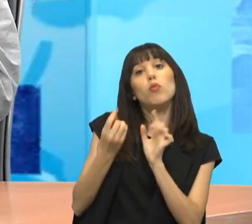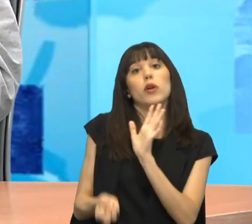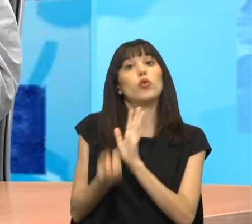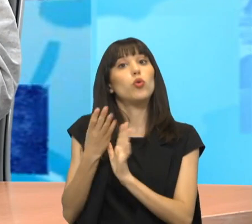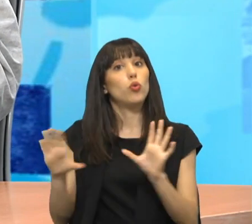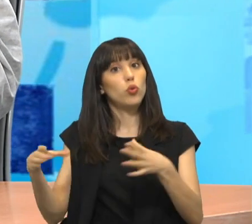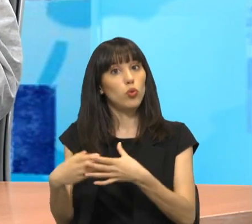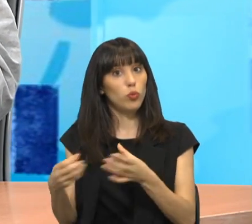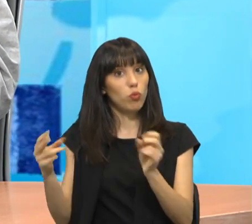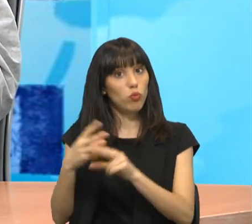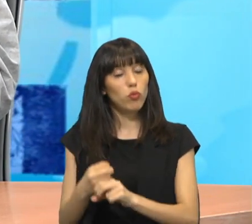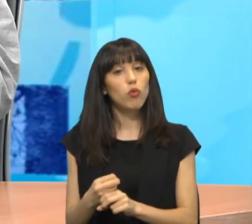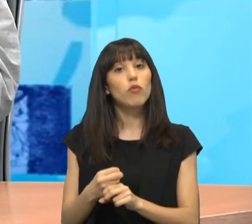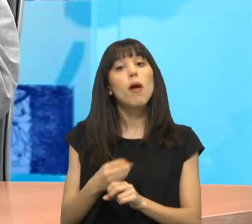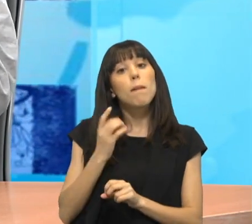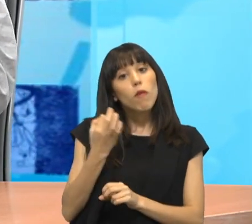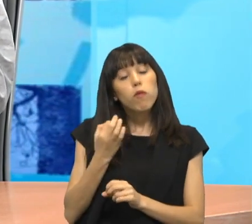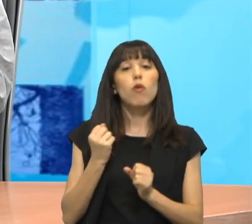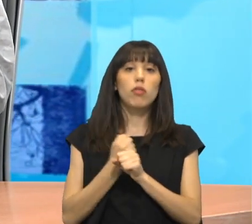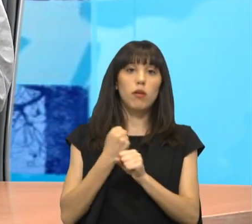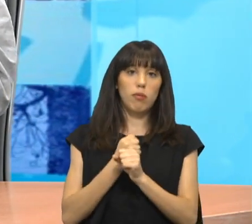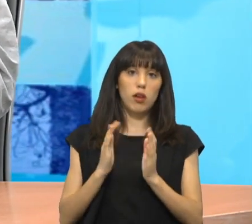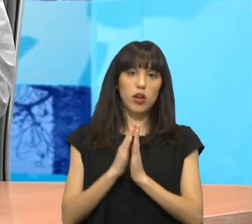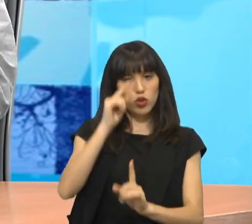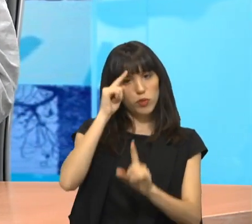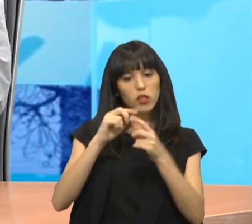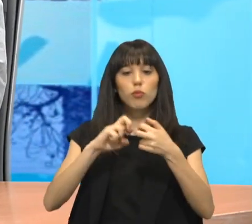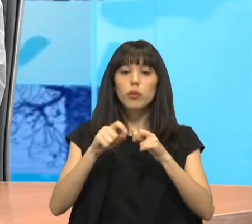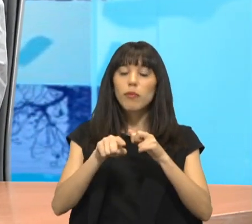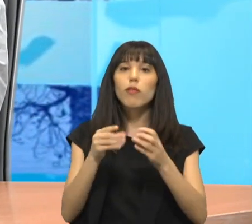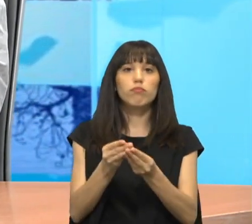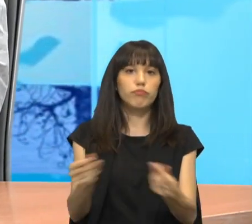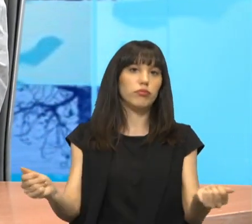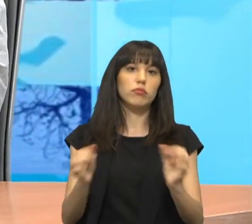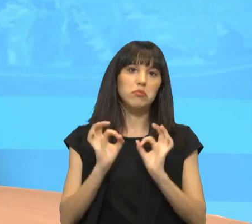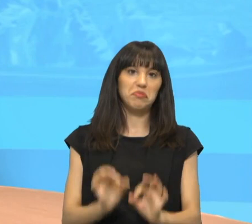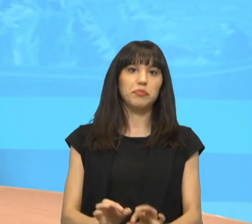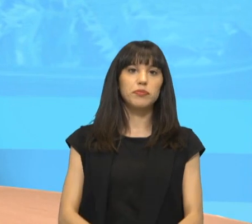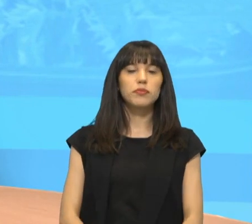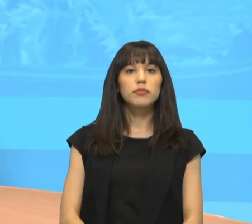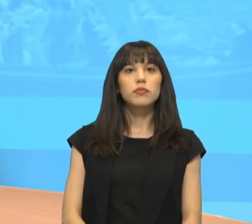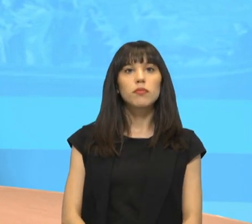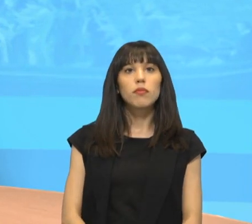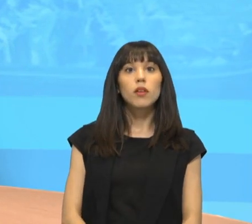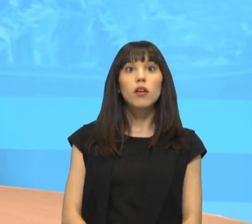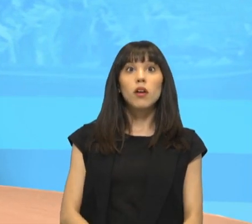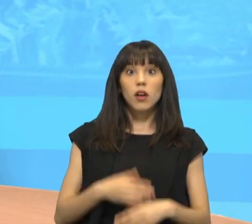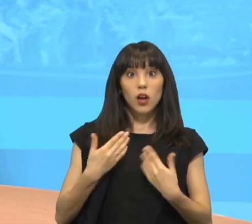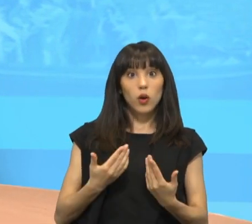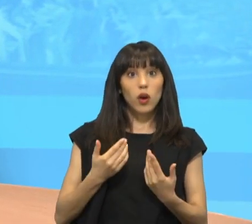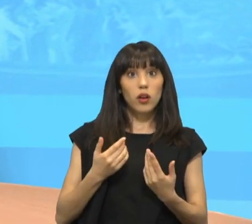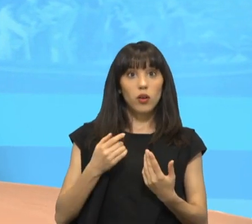continuação do trabalho da Igreja para, efetivamente, erradicar este problema do seu seio. Curiosamente, o que está a acontecer agora é a